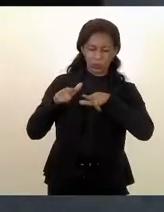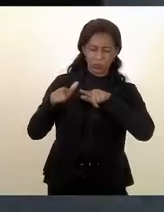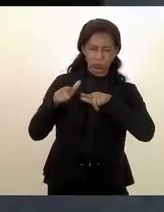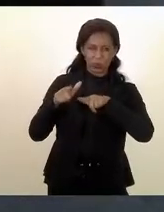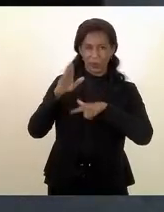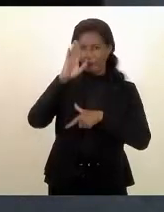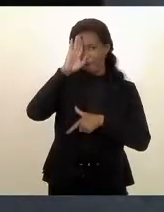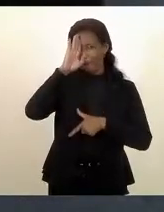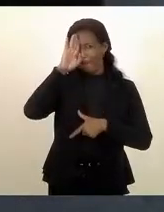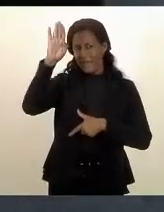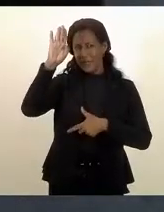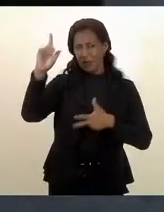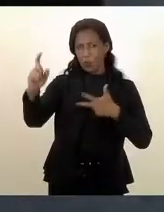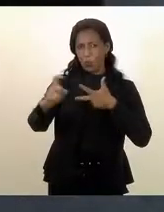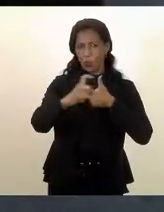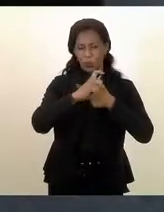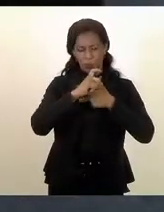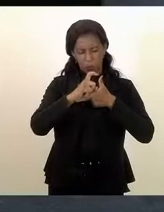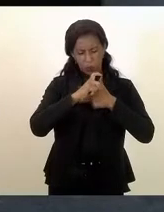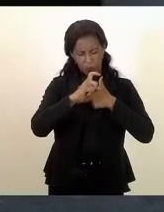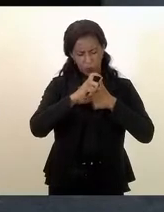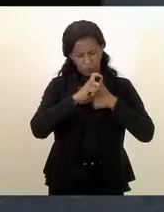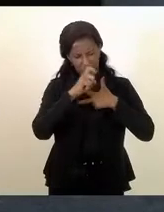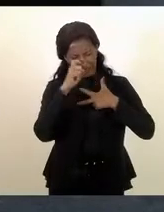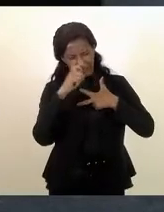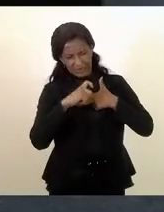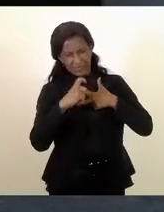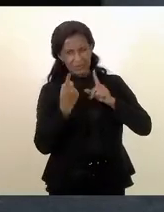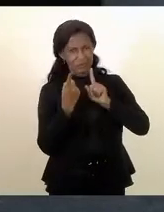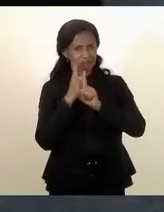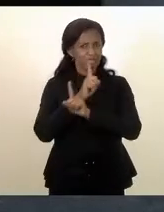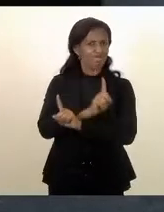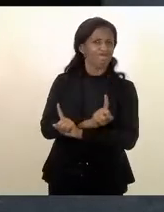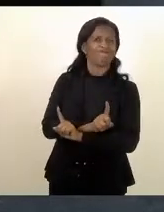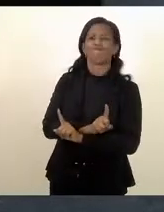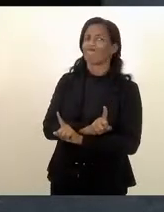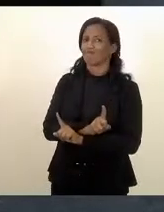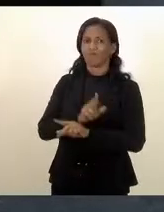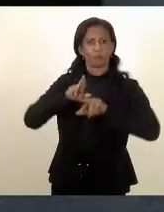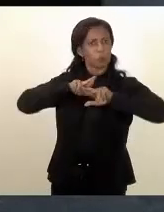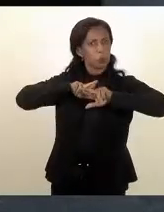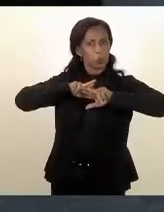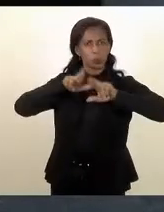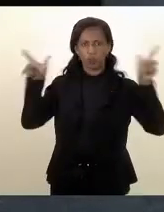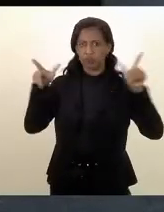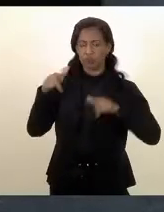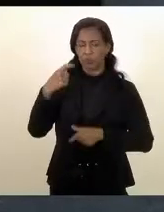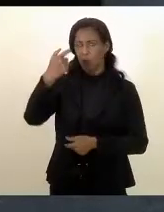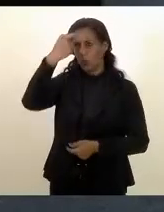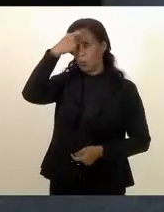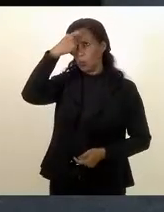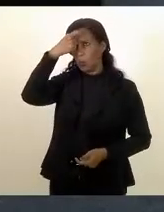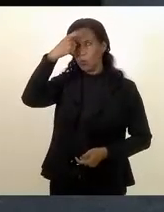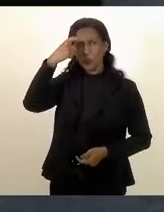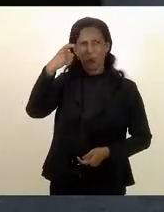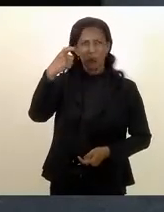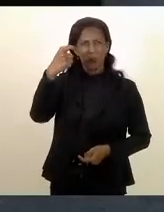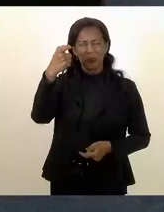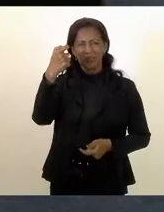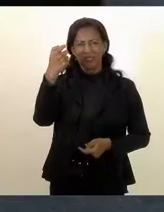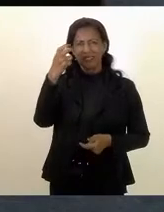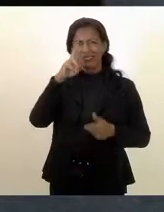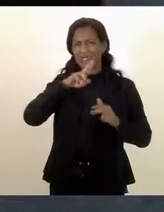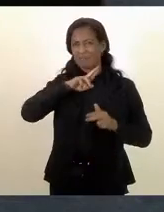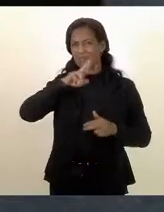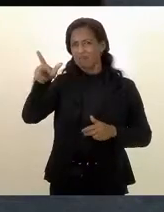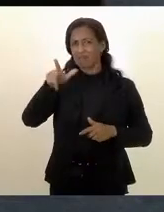do poder executivo que de forma avesso de forma completamente ao contrário do nosso pensamento vem exercendo